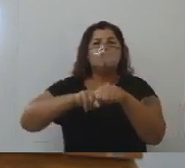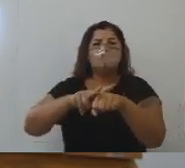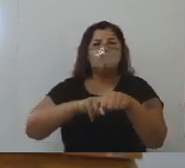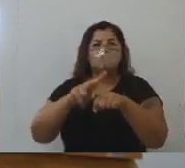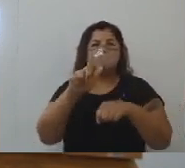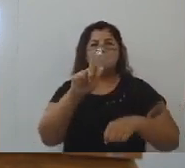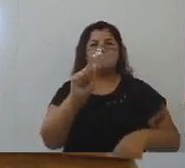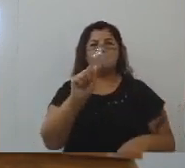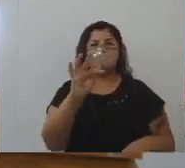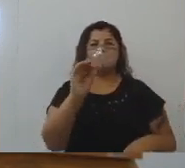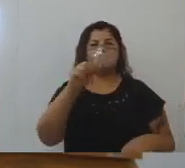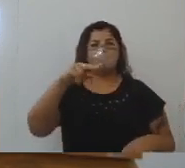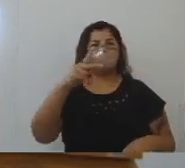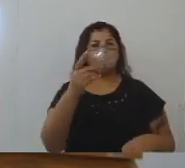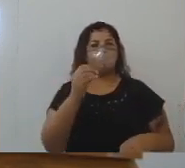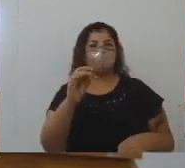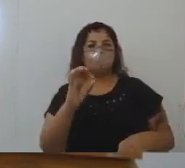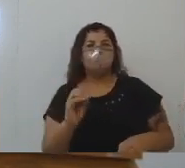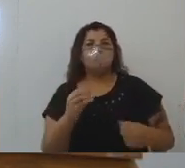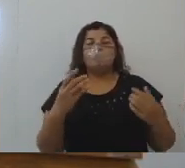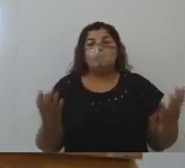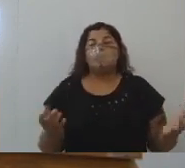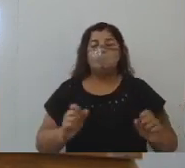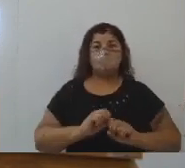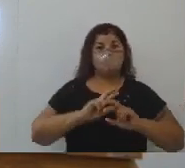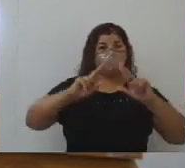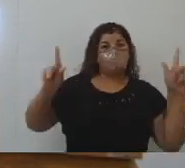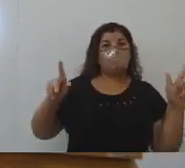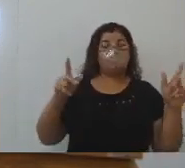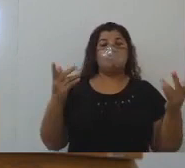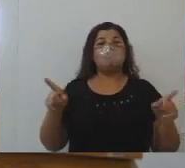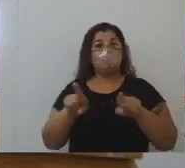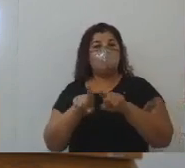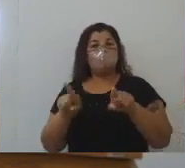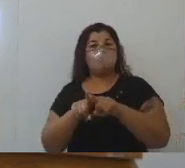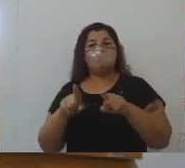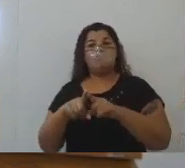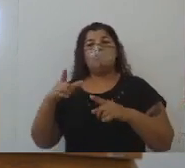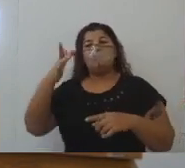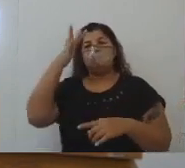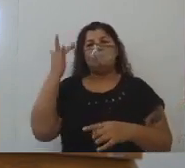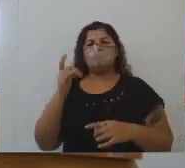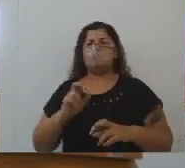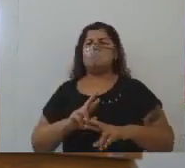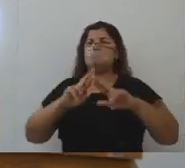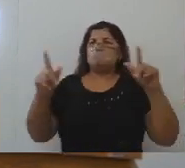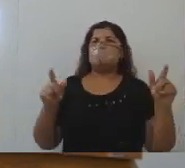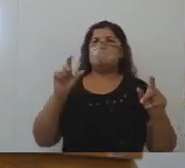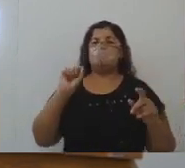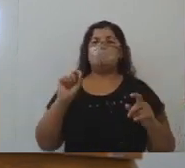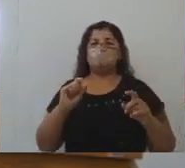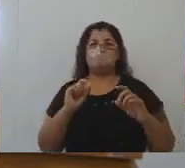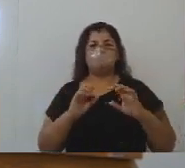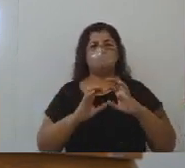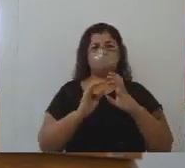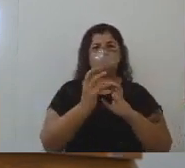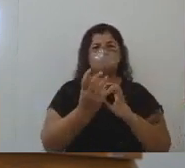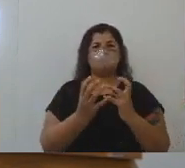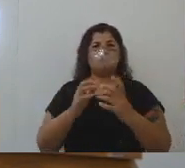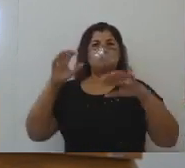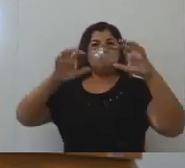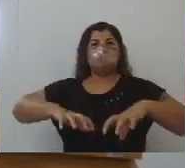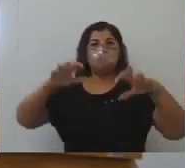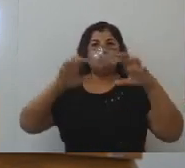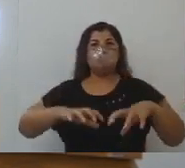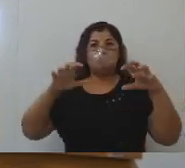pode provocar estranhamento, da mesma forma que alguém acha estranho quando a gente se amontoa nos formigueiros em dias de